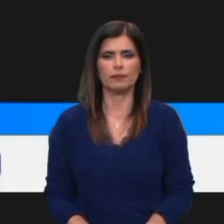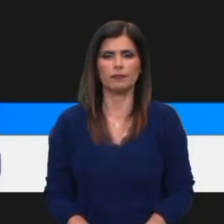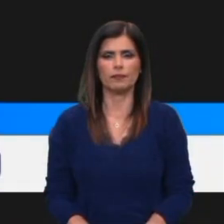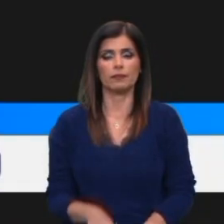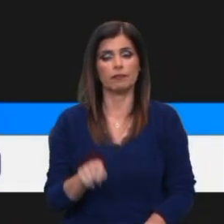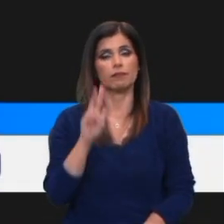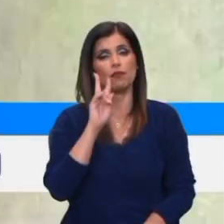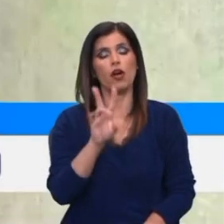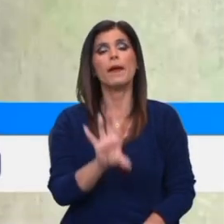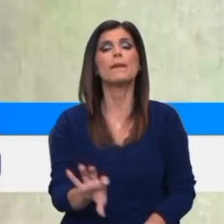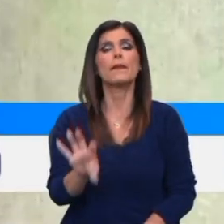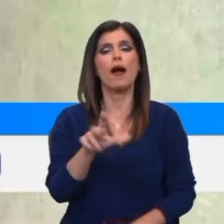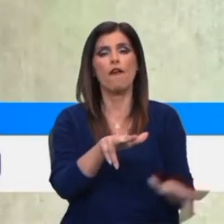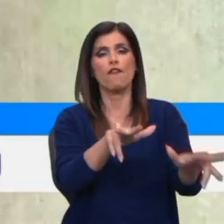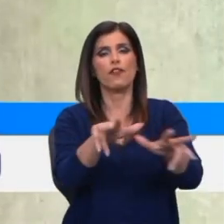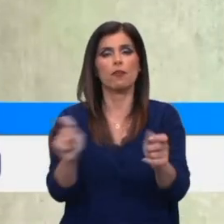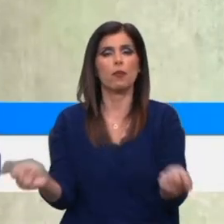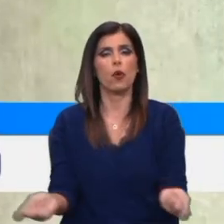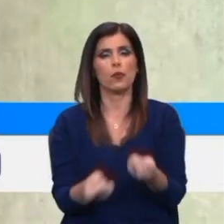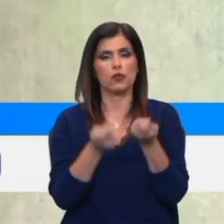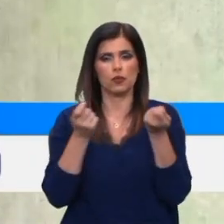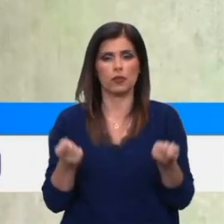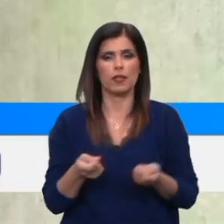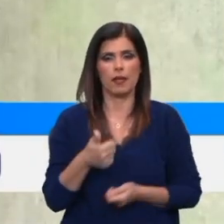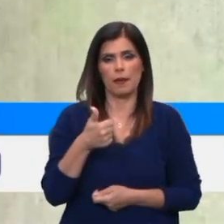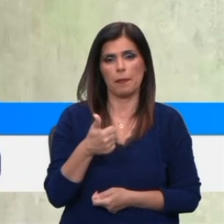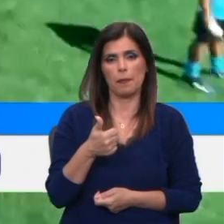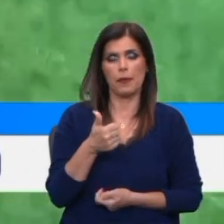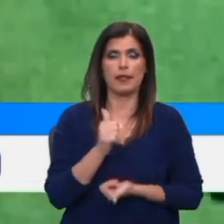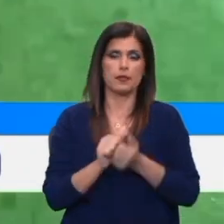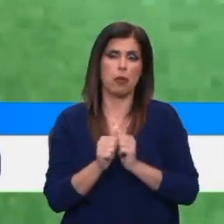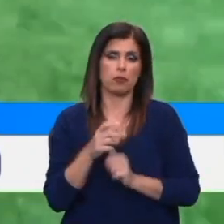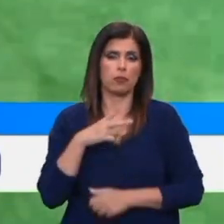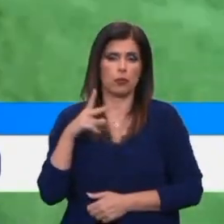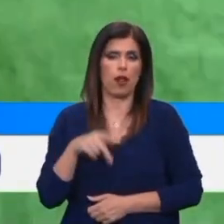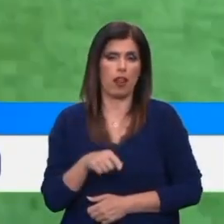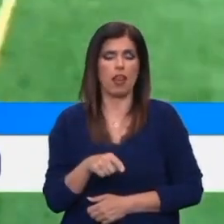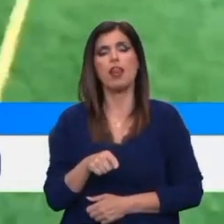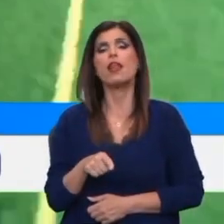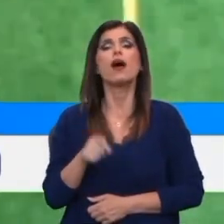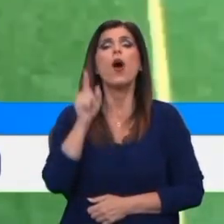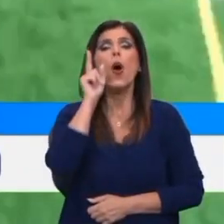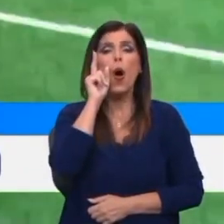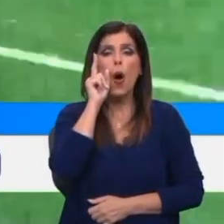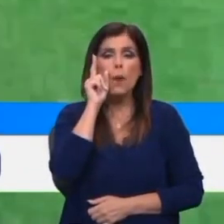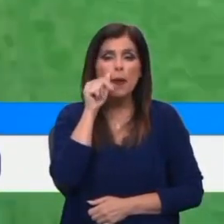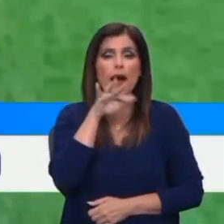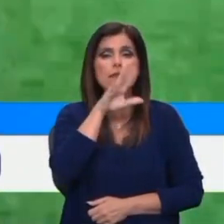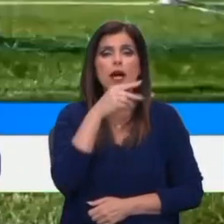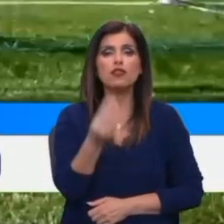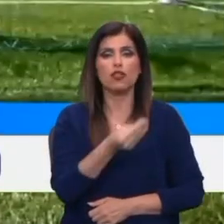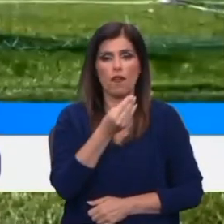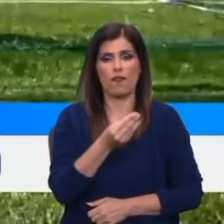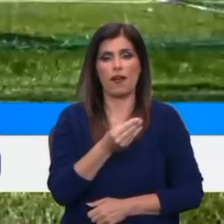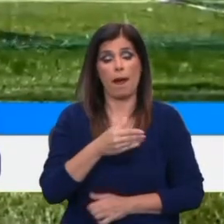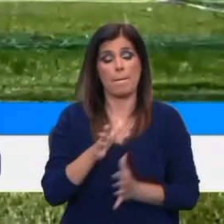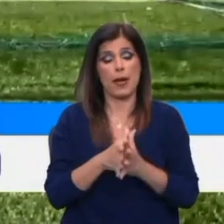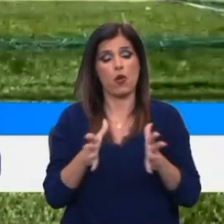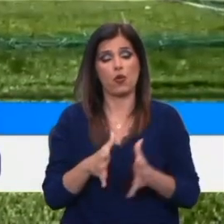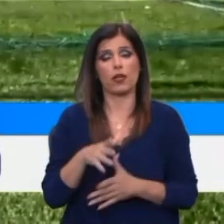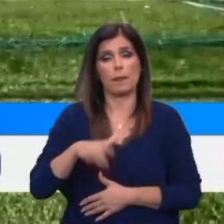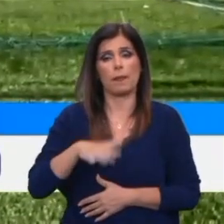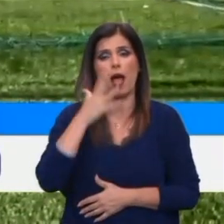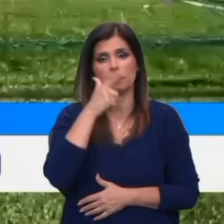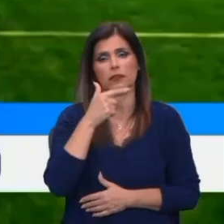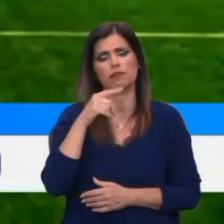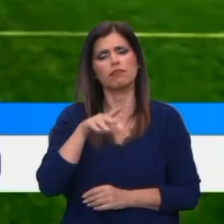Estas são imagens do vídeo promocional da B-Sports Portugal. Aos pais dos jovens, a maioria menores, era garantida